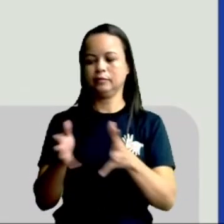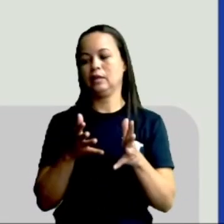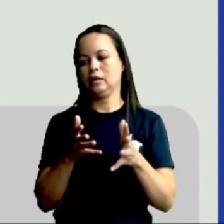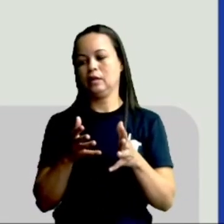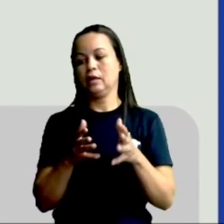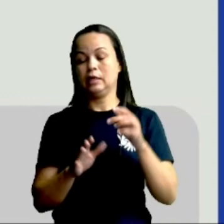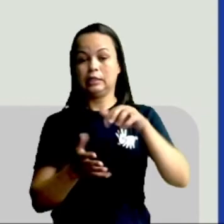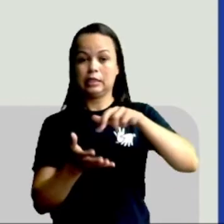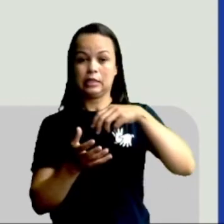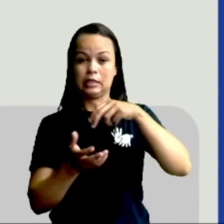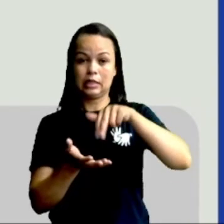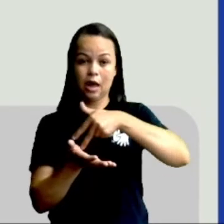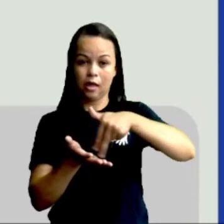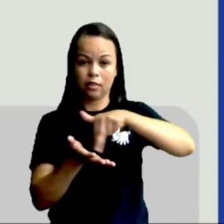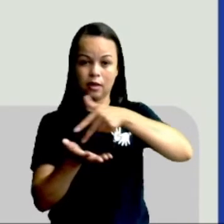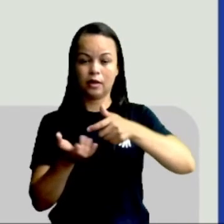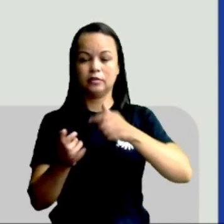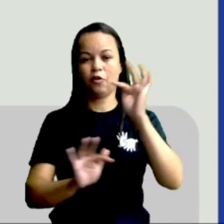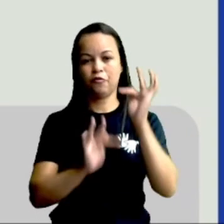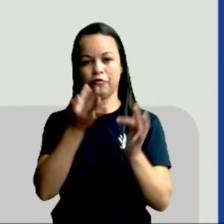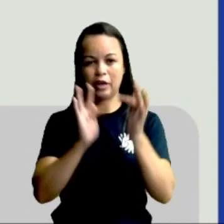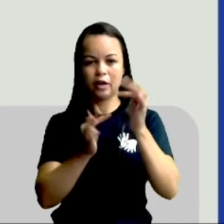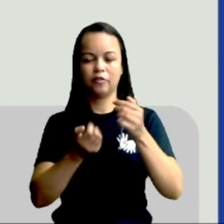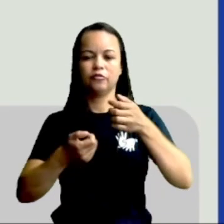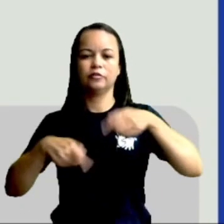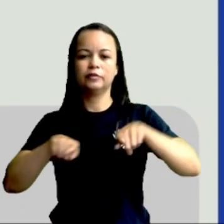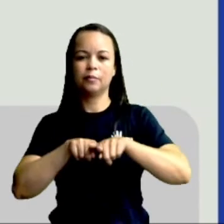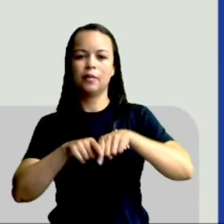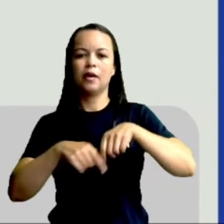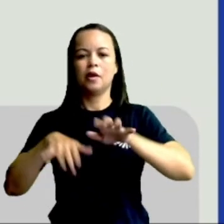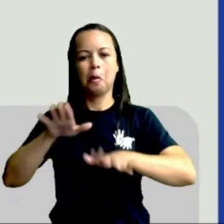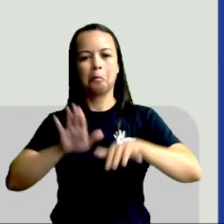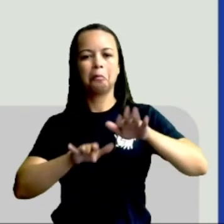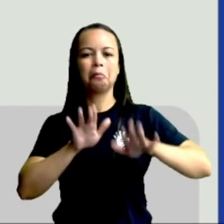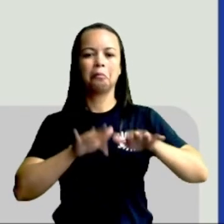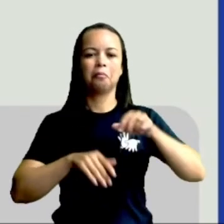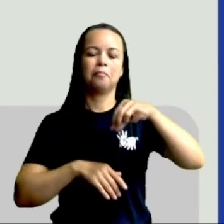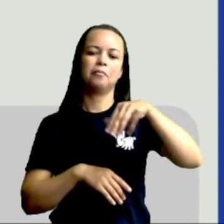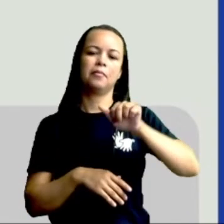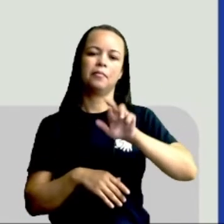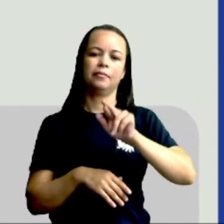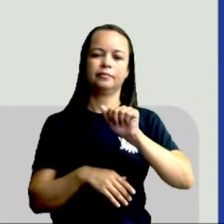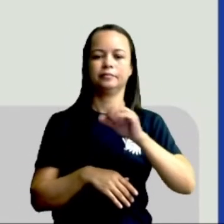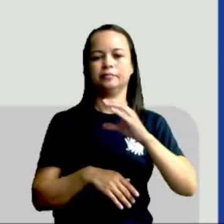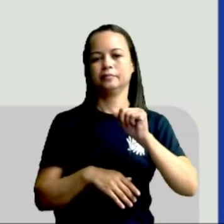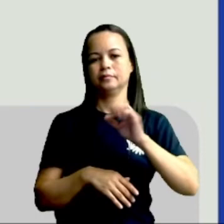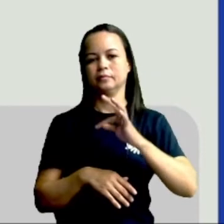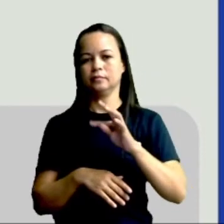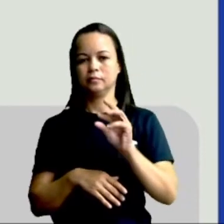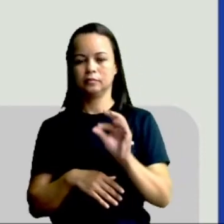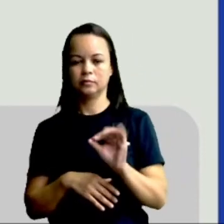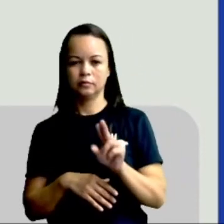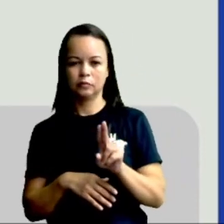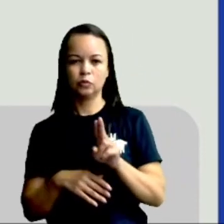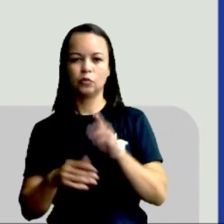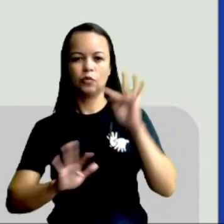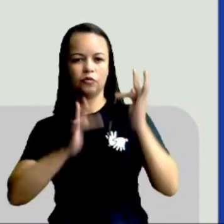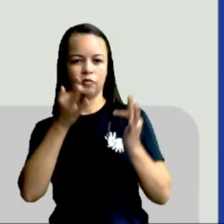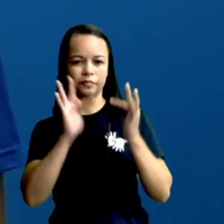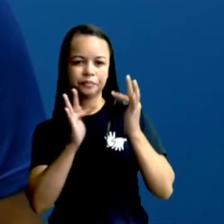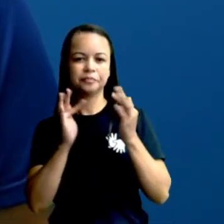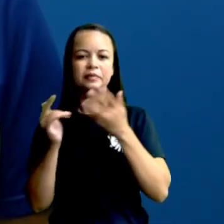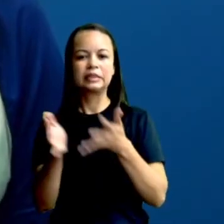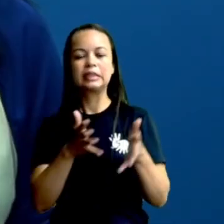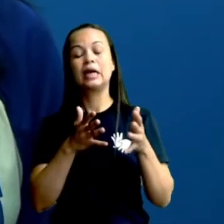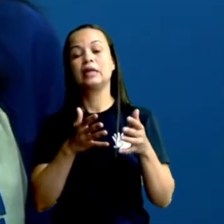maracatu, e nas festividades, nos destaques para as festas do carnaval, Salvador, Recife e Olinda. Olha aí a nossa